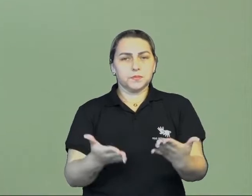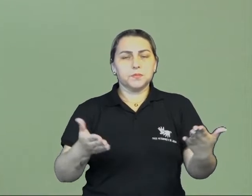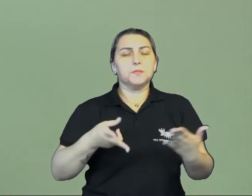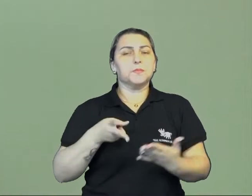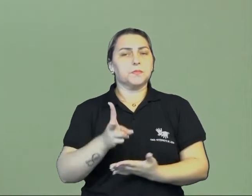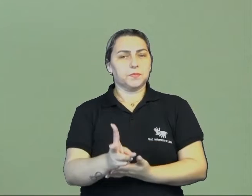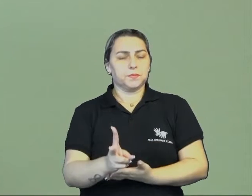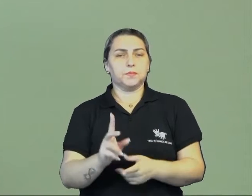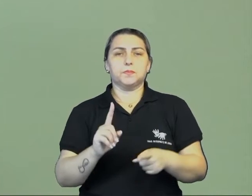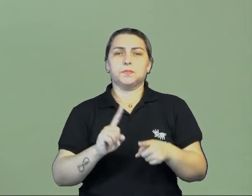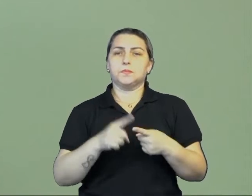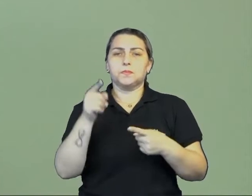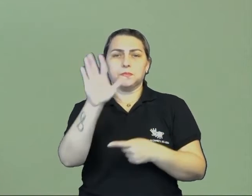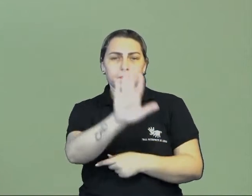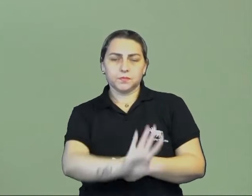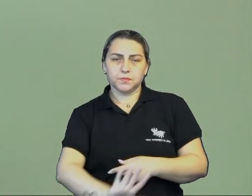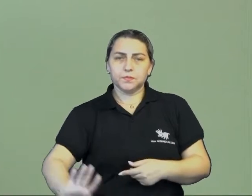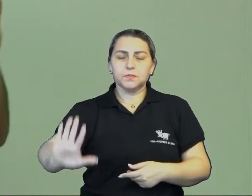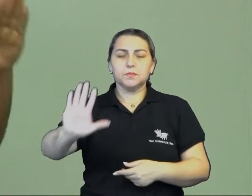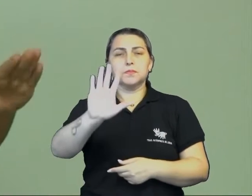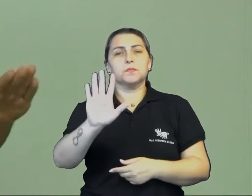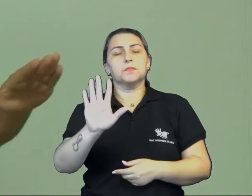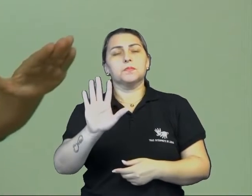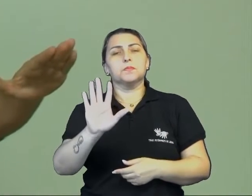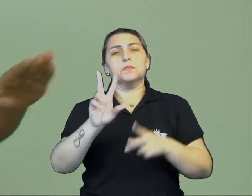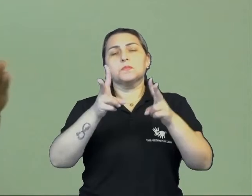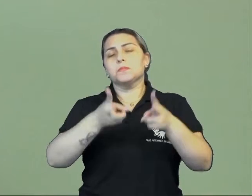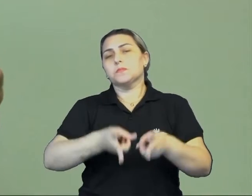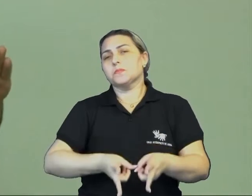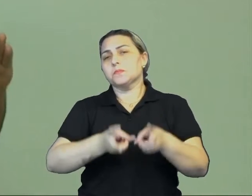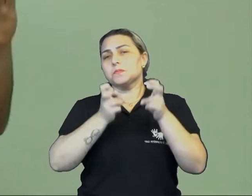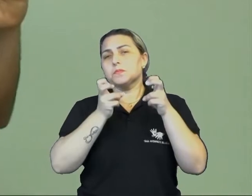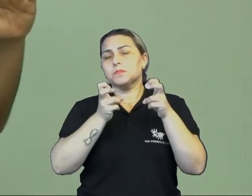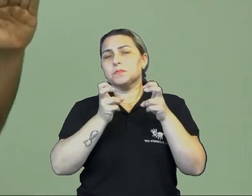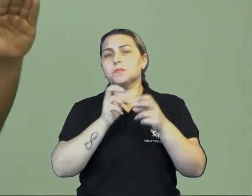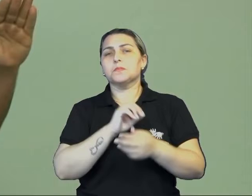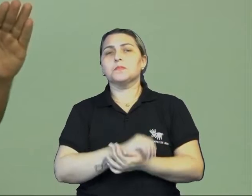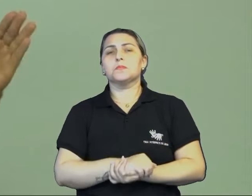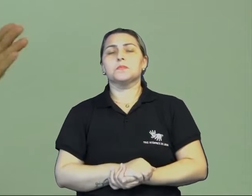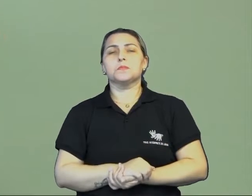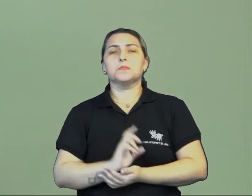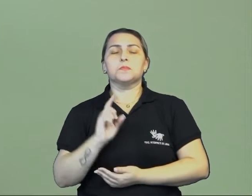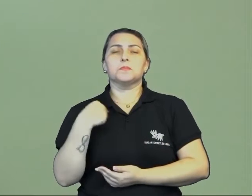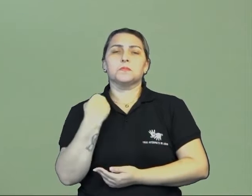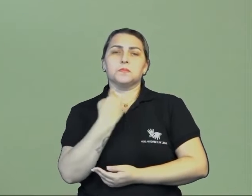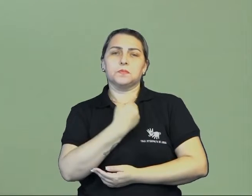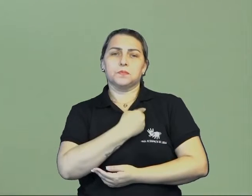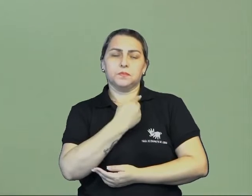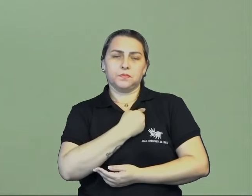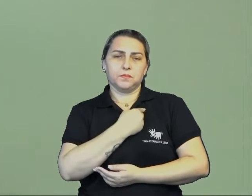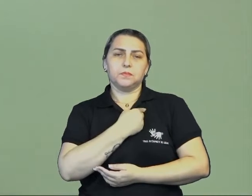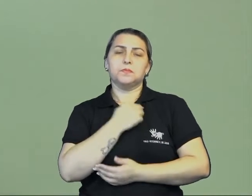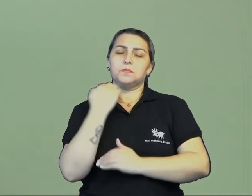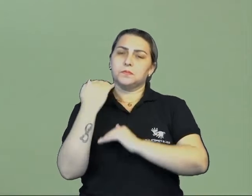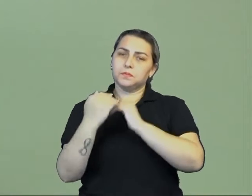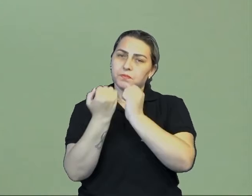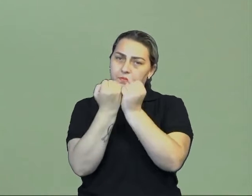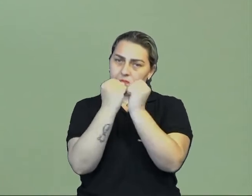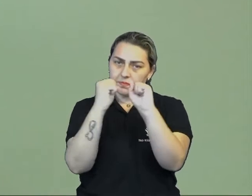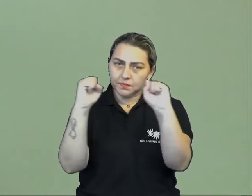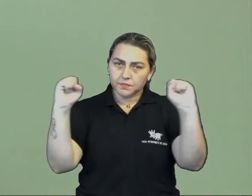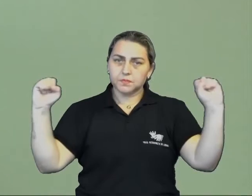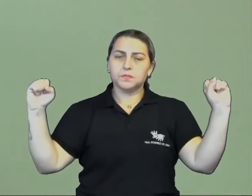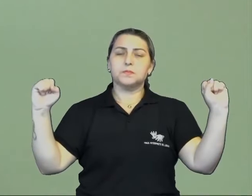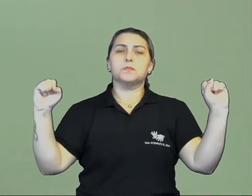continua. Mas, de forma geral, o que a gente percebe ao longo da história? Que a gente desenvolvia atividade física,